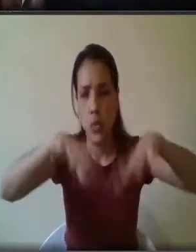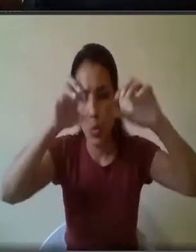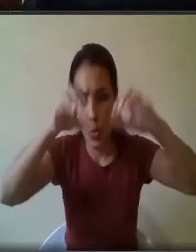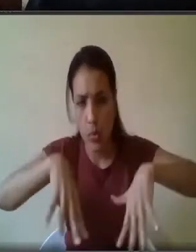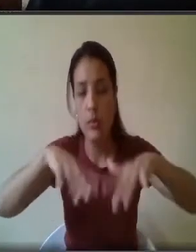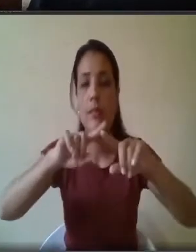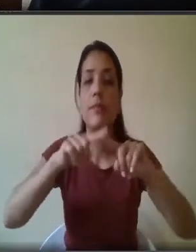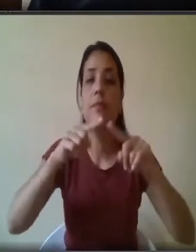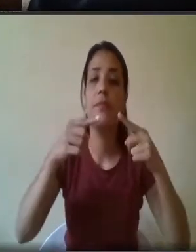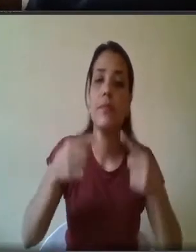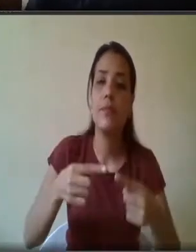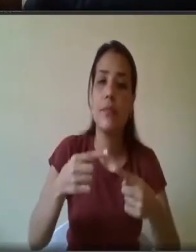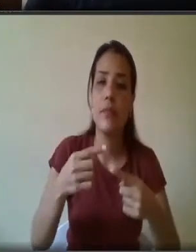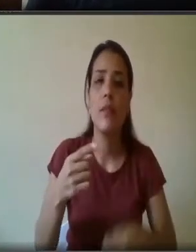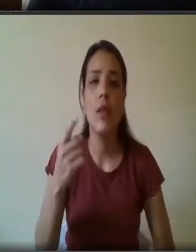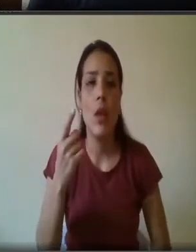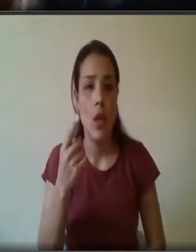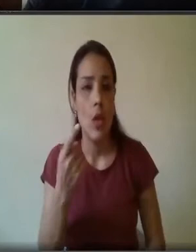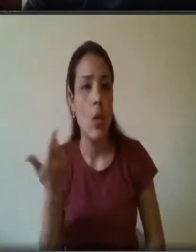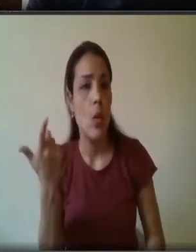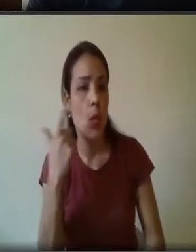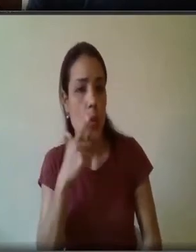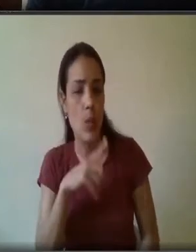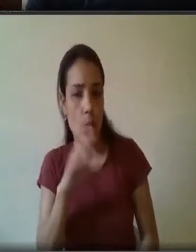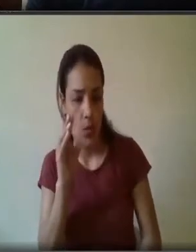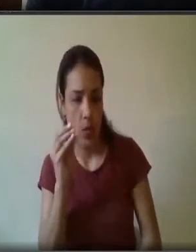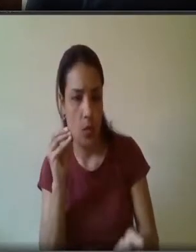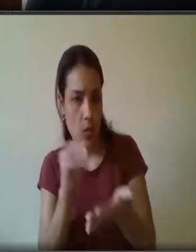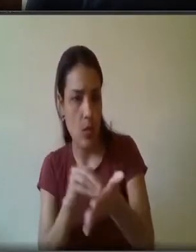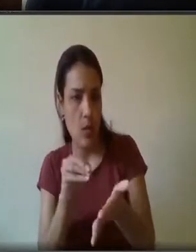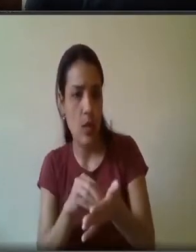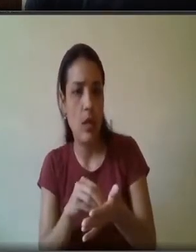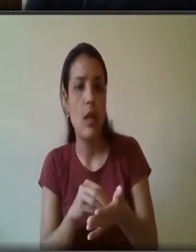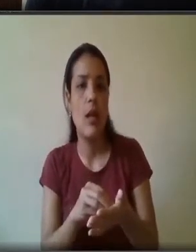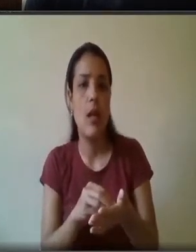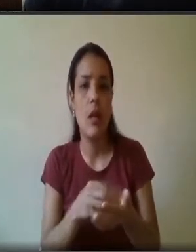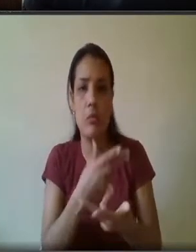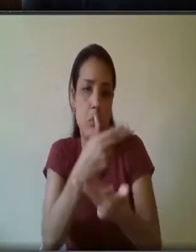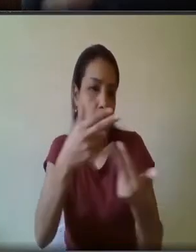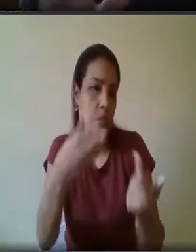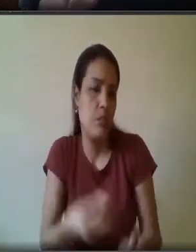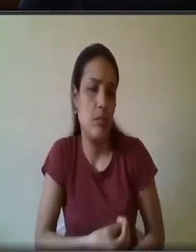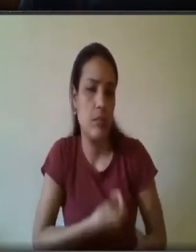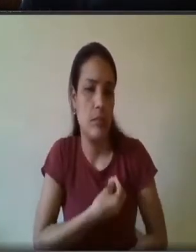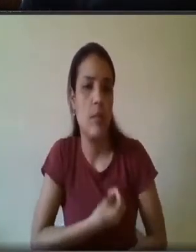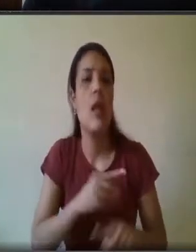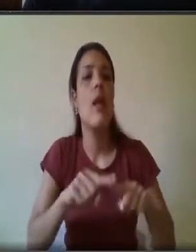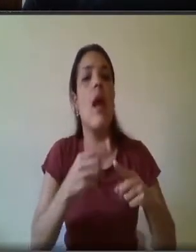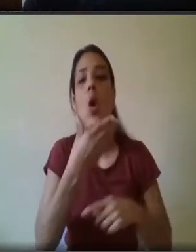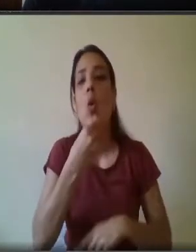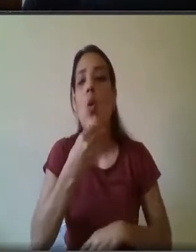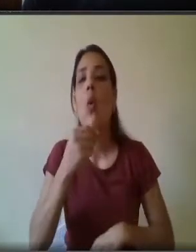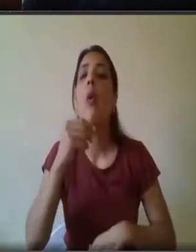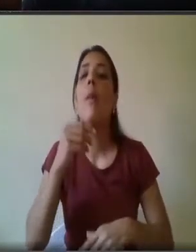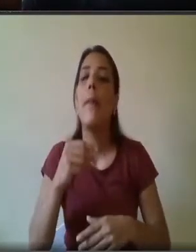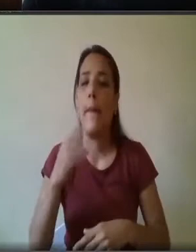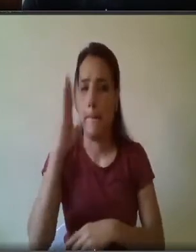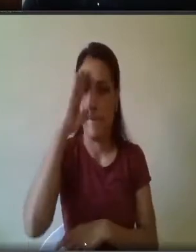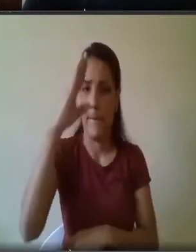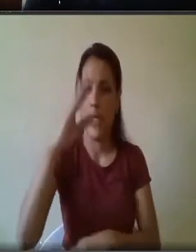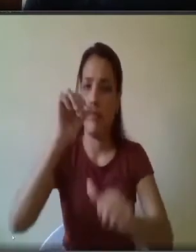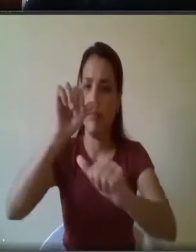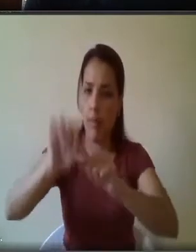Mas a gente vai estudar meio ambiente, porque aí é o homem que altera isso. Tá? Aqui o que é importante para nós?